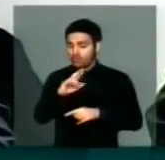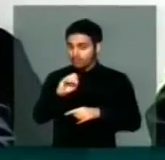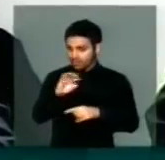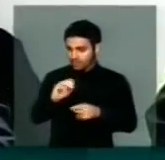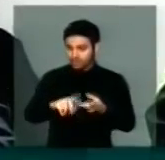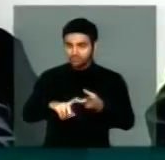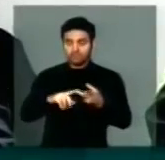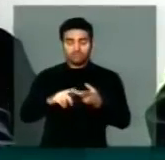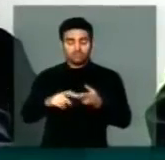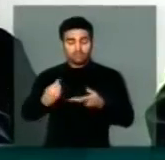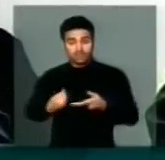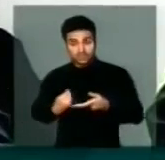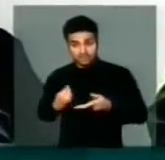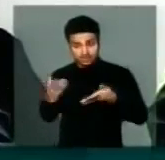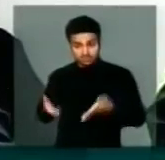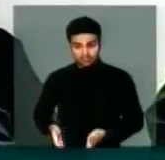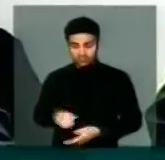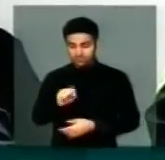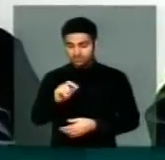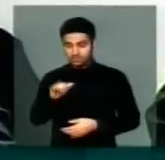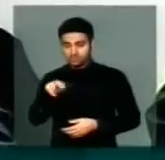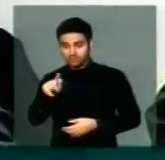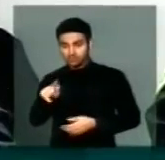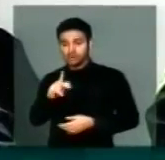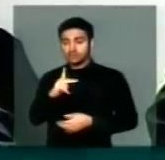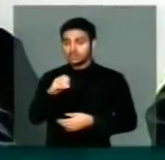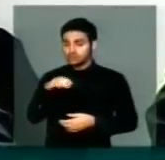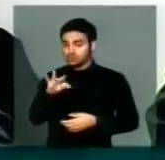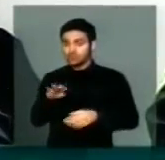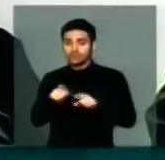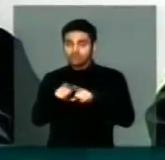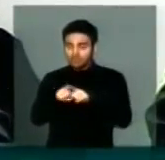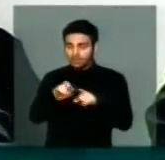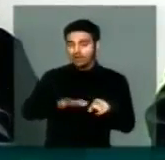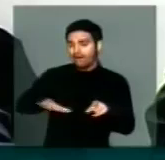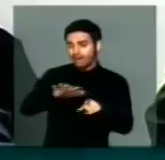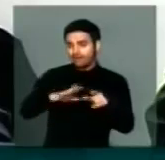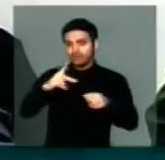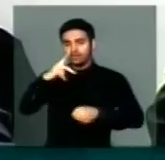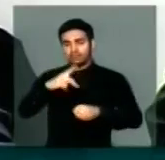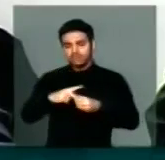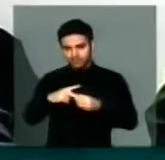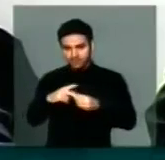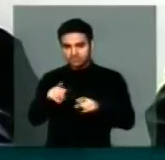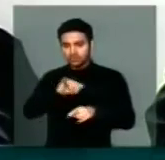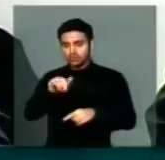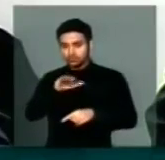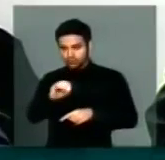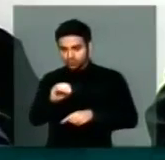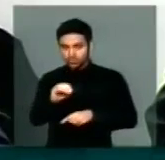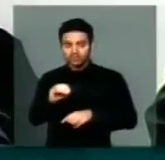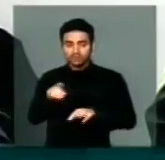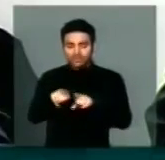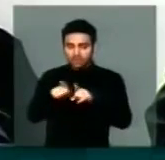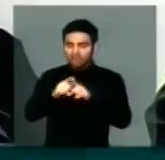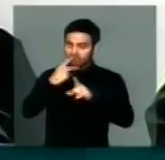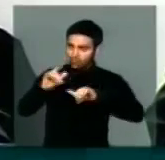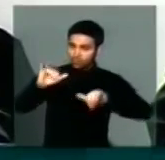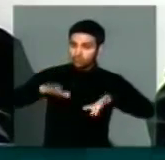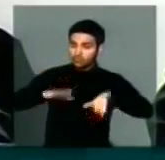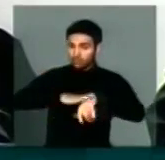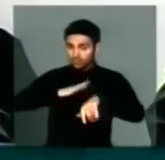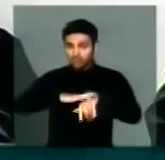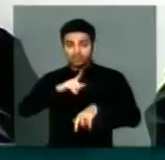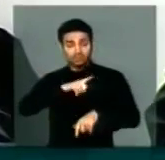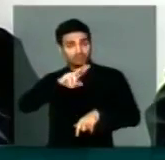Fernando Soares participaram, Samsung, Mitsui e a área internacional da Petrobras. Que Júlio Camargo relatou ao declarante que em determinado momento